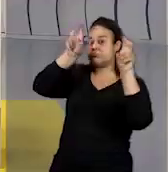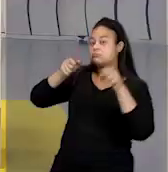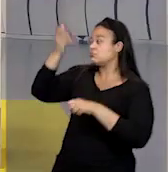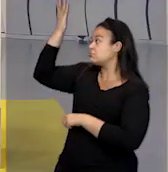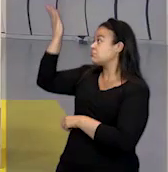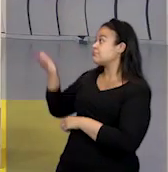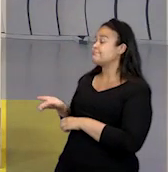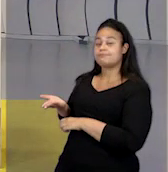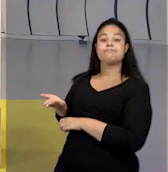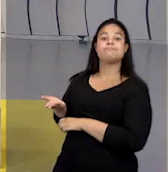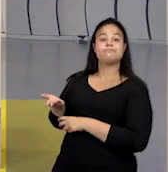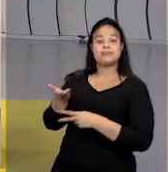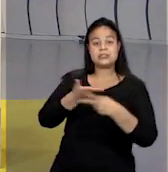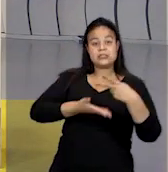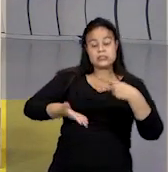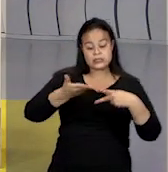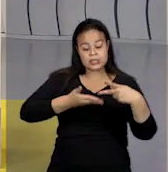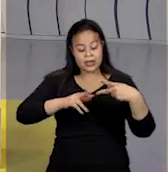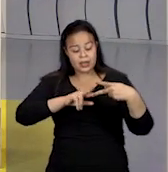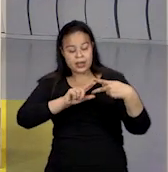epistásica, tá? Ou